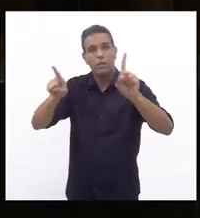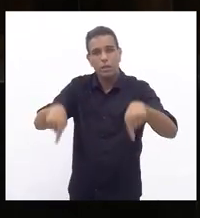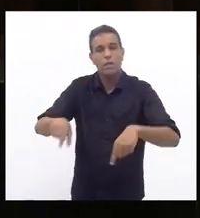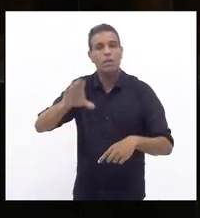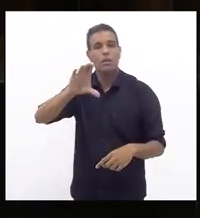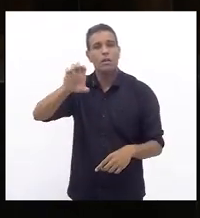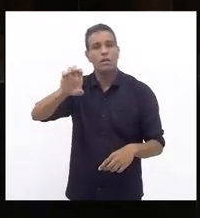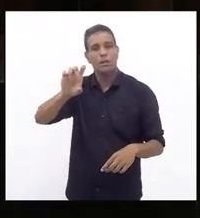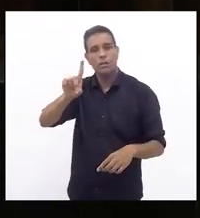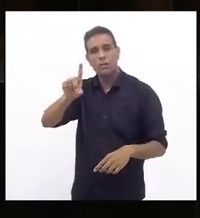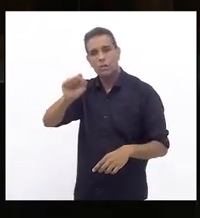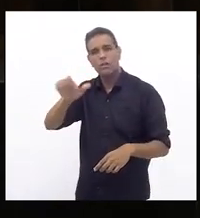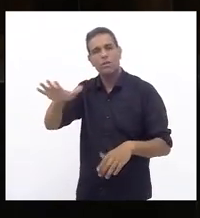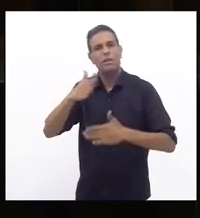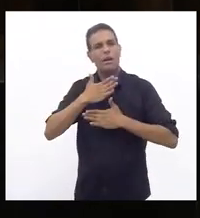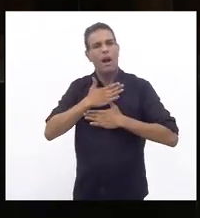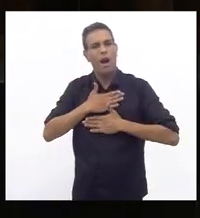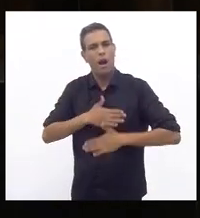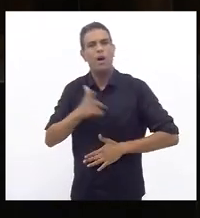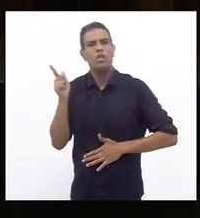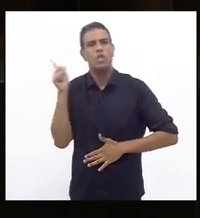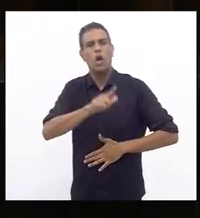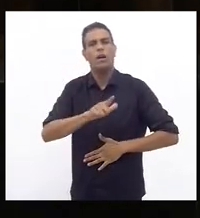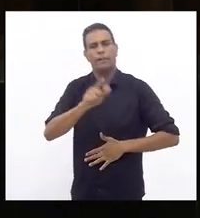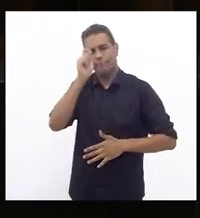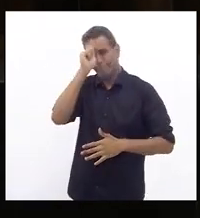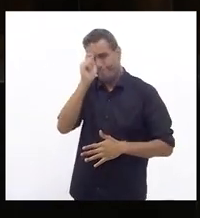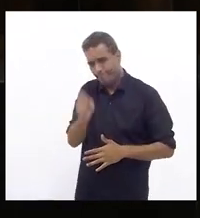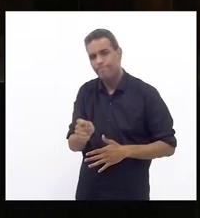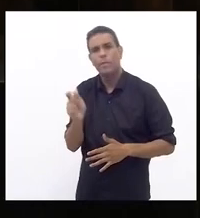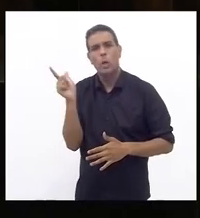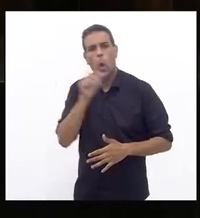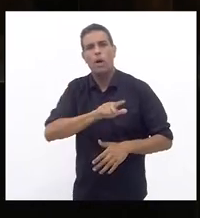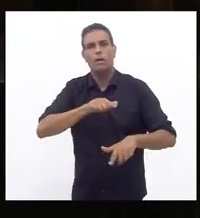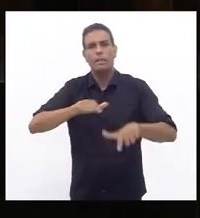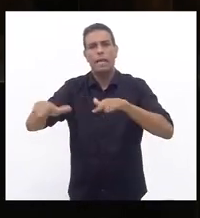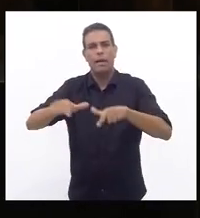com toda a tranquilidade, com todo o merecimento, tenham o